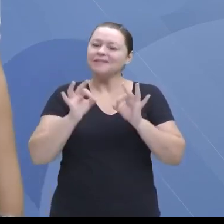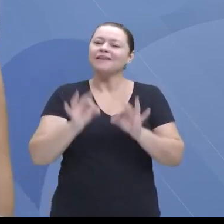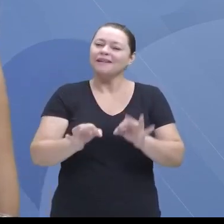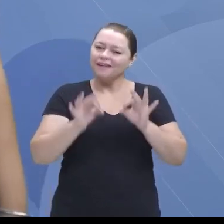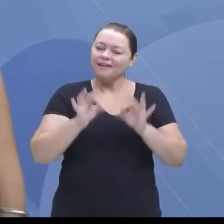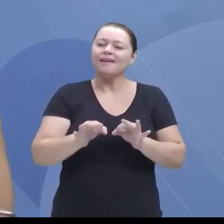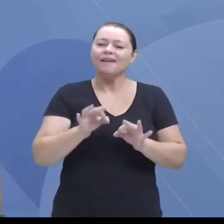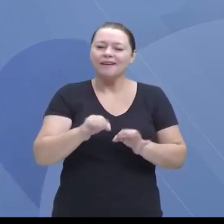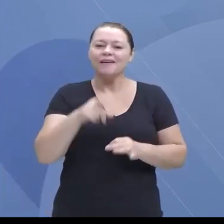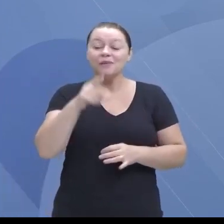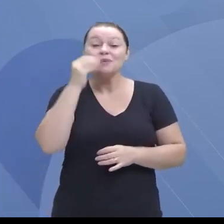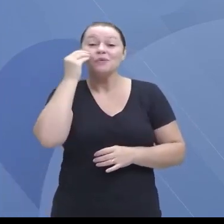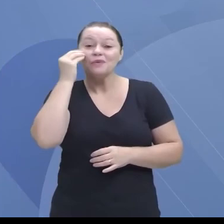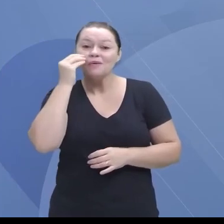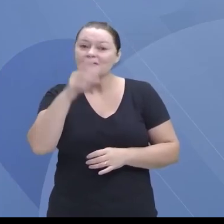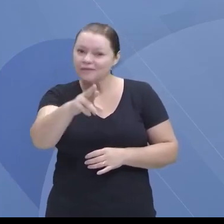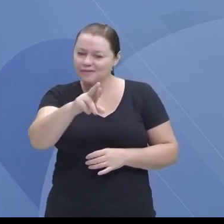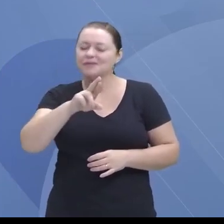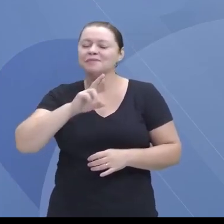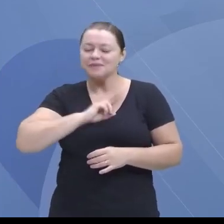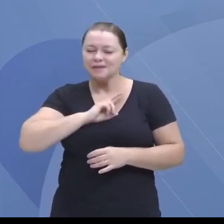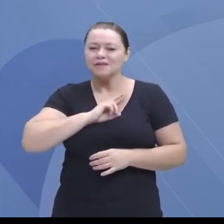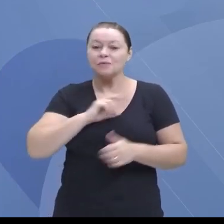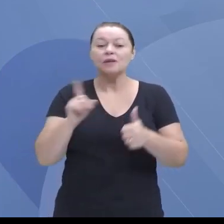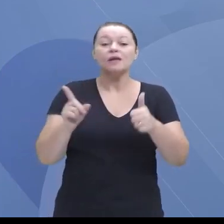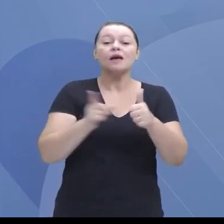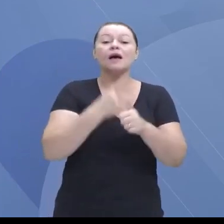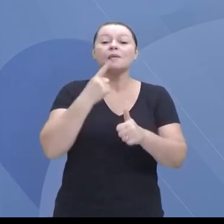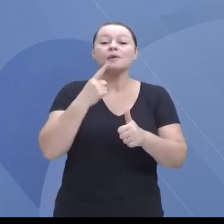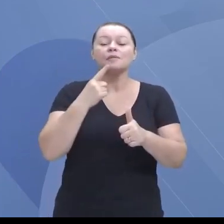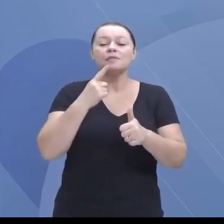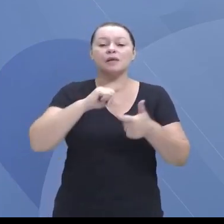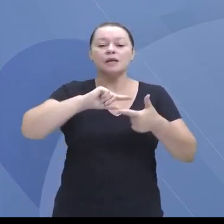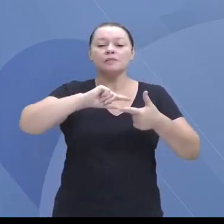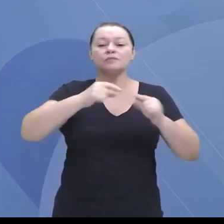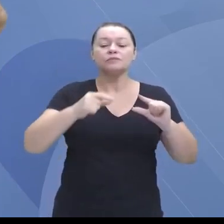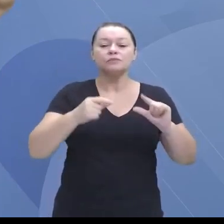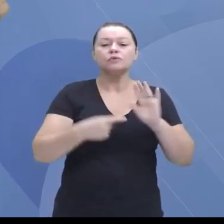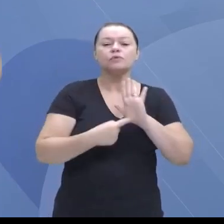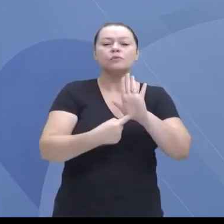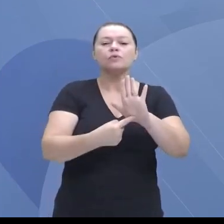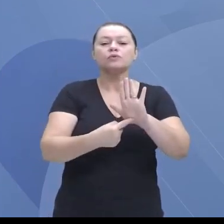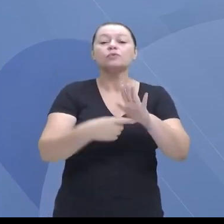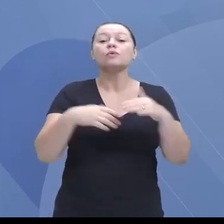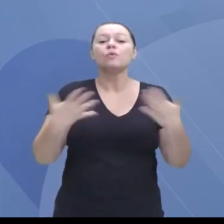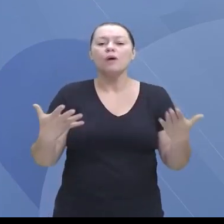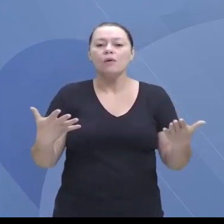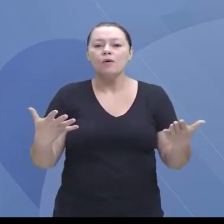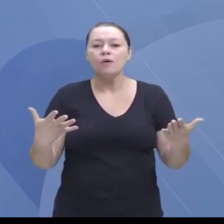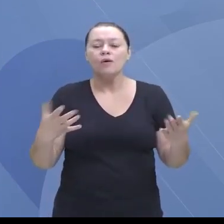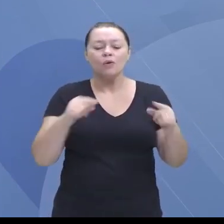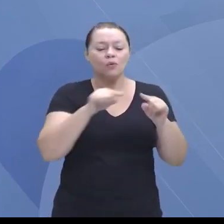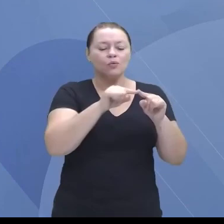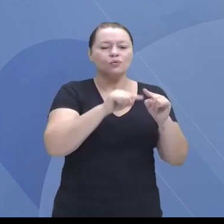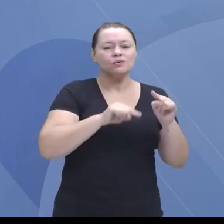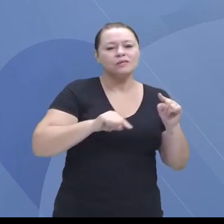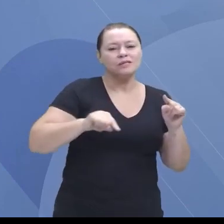ouvindo vocês. A primeira figura que a professora mostrou para vocês foi o